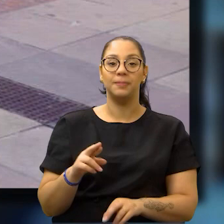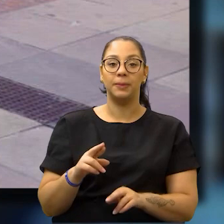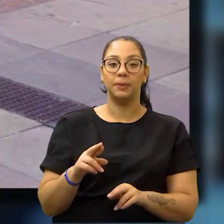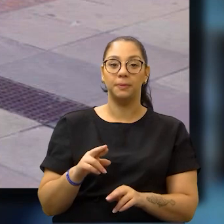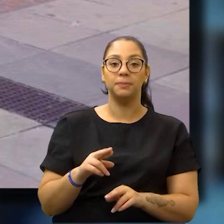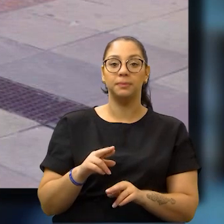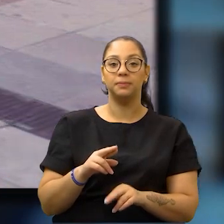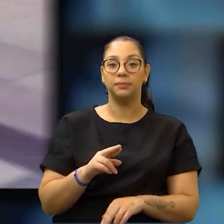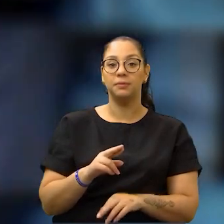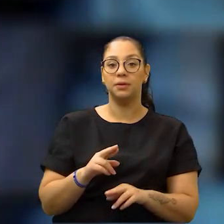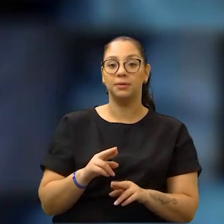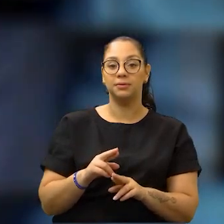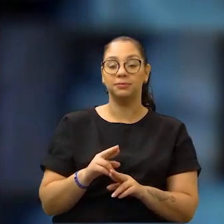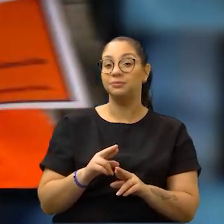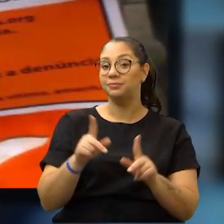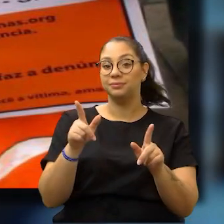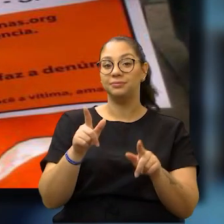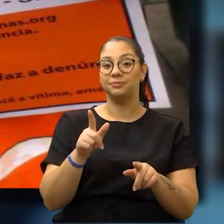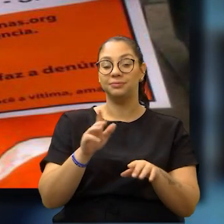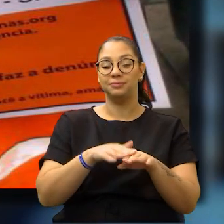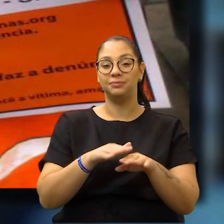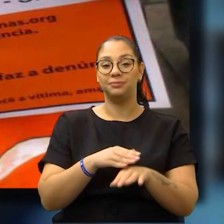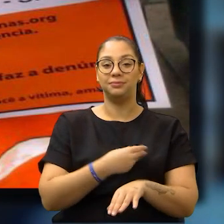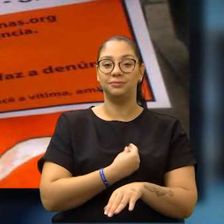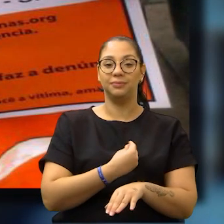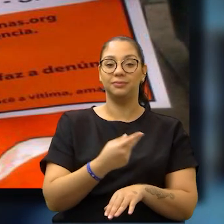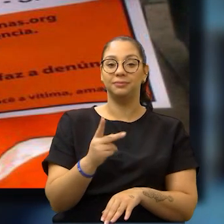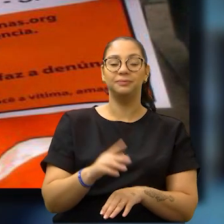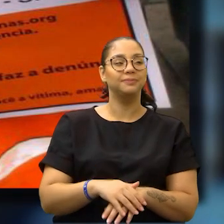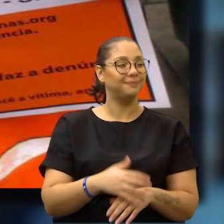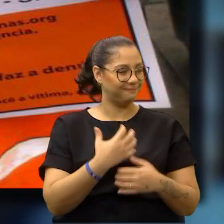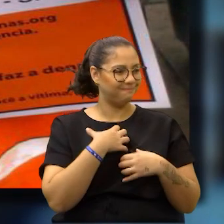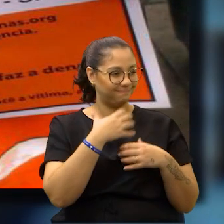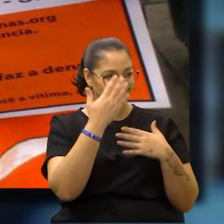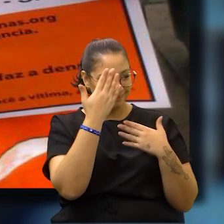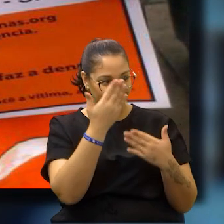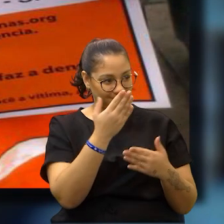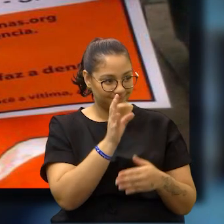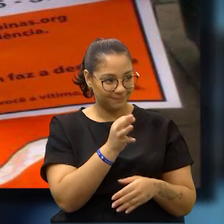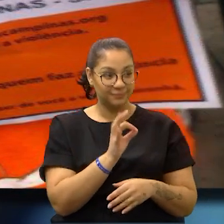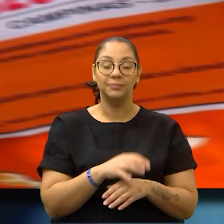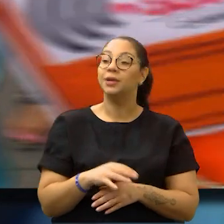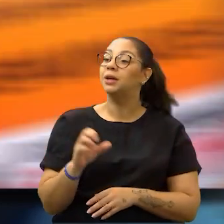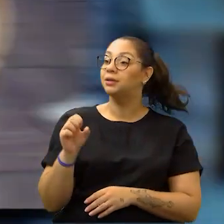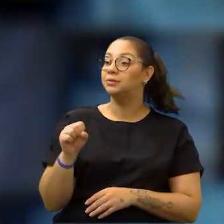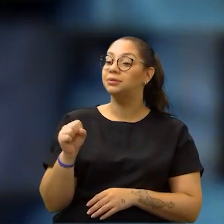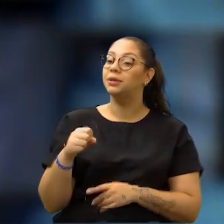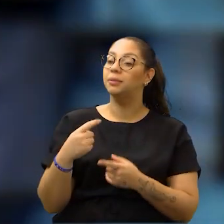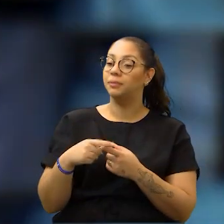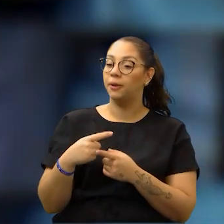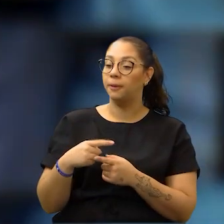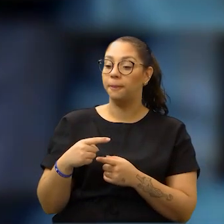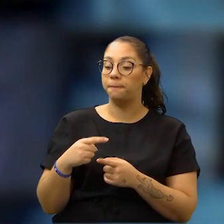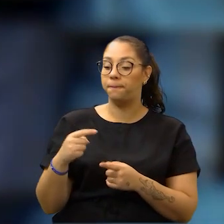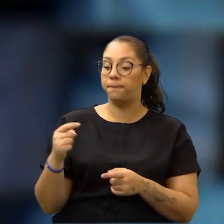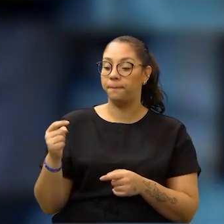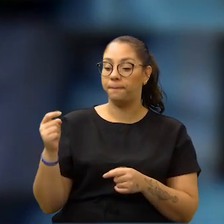também. É o que gratifica, né? Porque nós percebemos, Dalila,